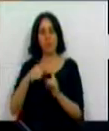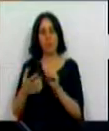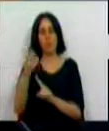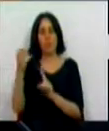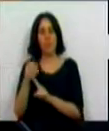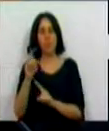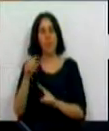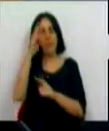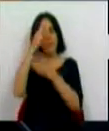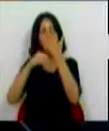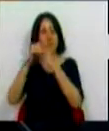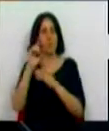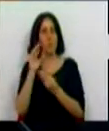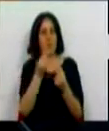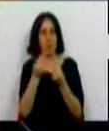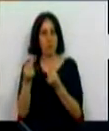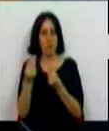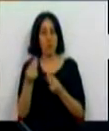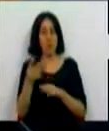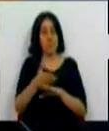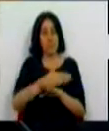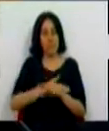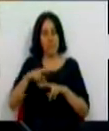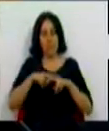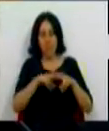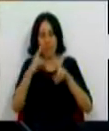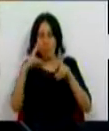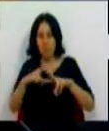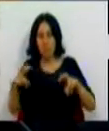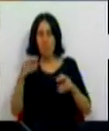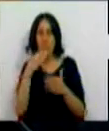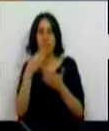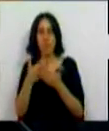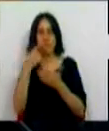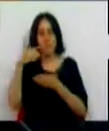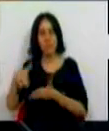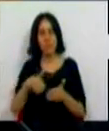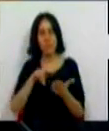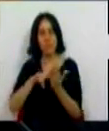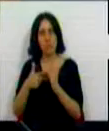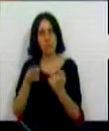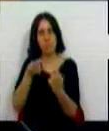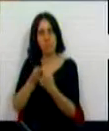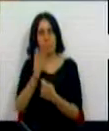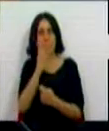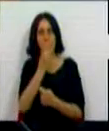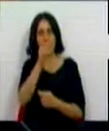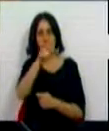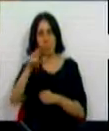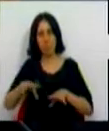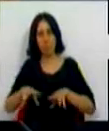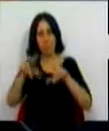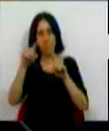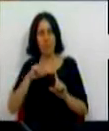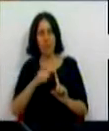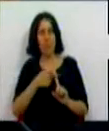das aprendizagens. O diagnóstico precoce permite, portanto, gizar estratégias adequadas à recuperação dos alunos desde os